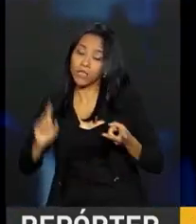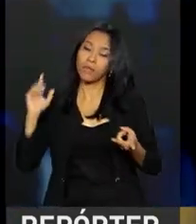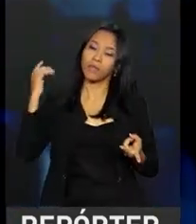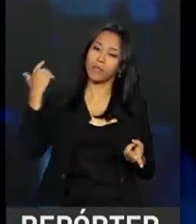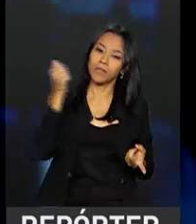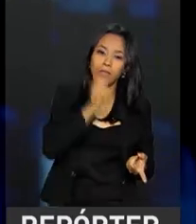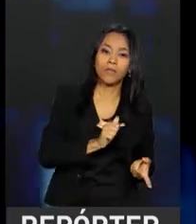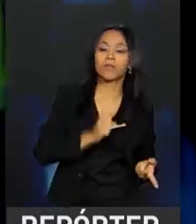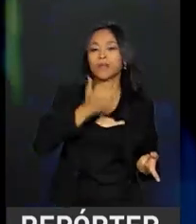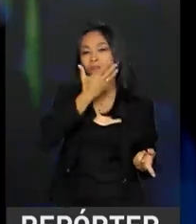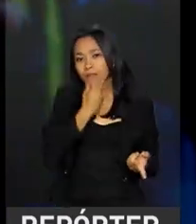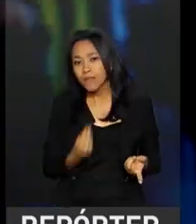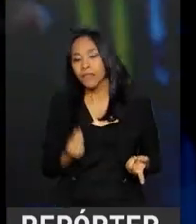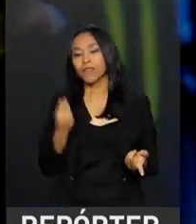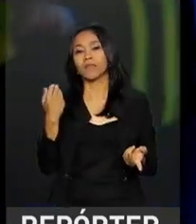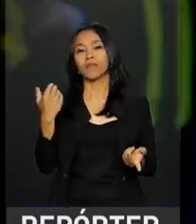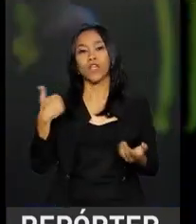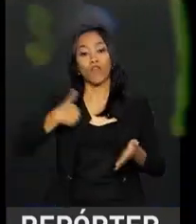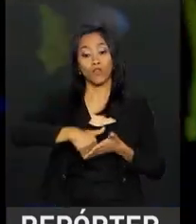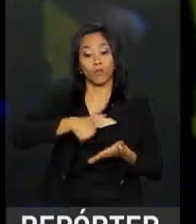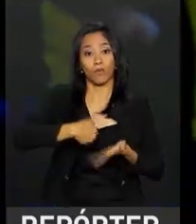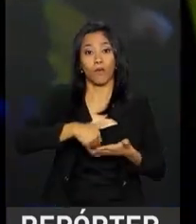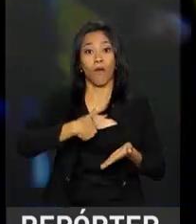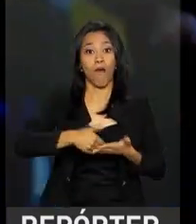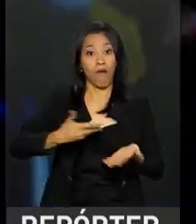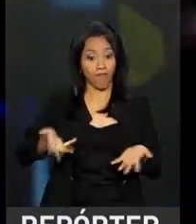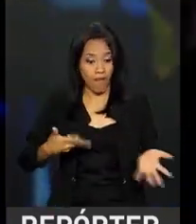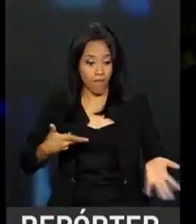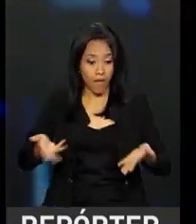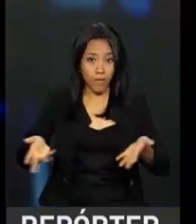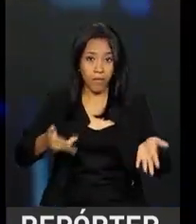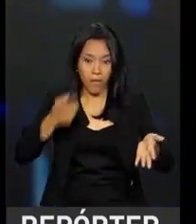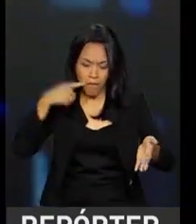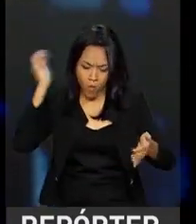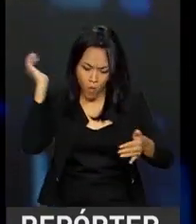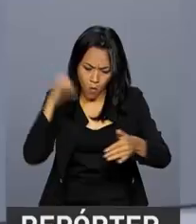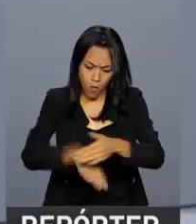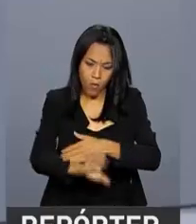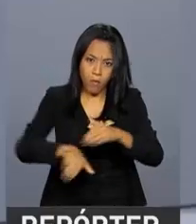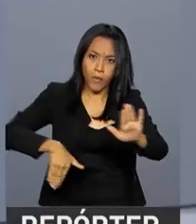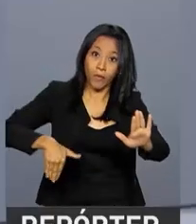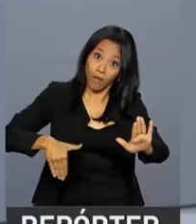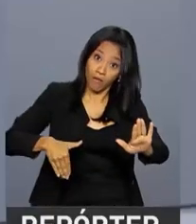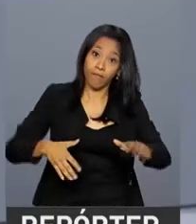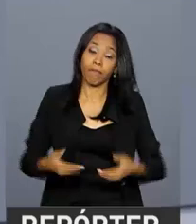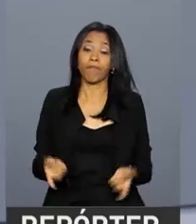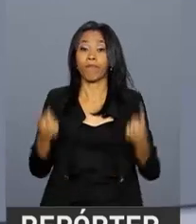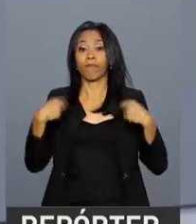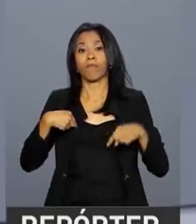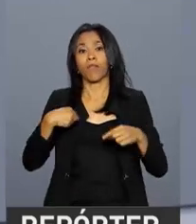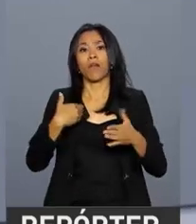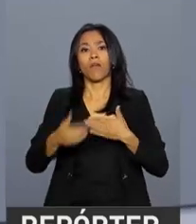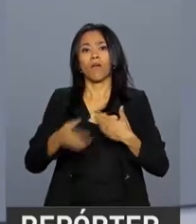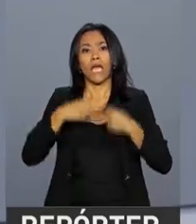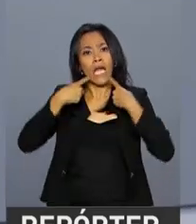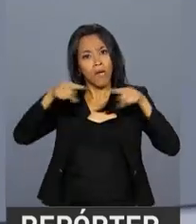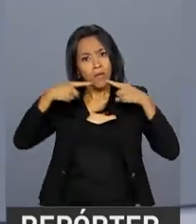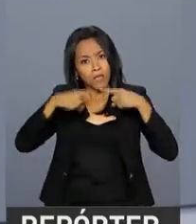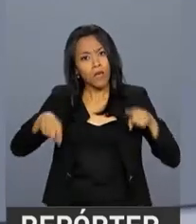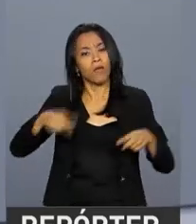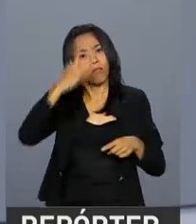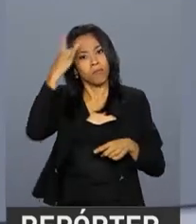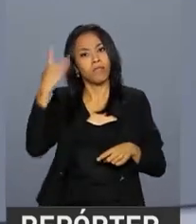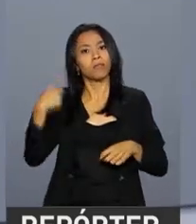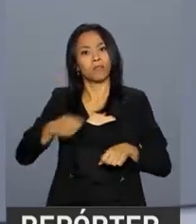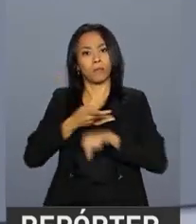minhas primas é jogar futebol mergulhar qualquer reclamação o passageiro deve procurar